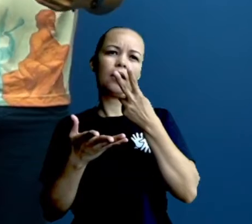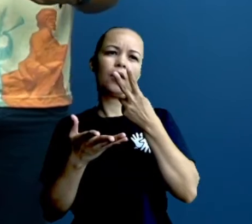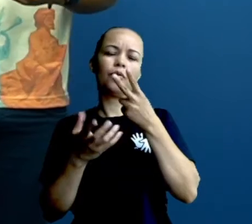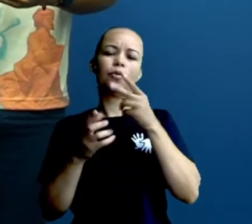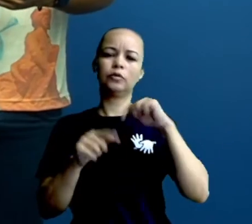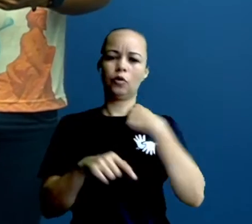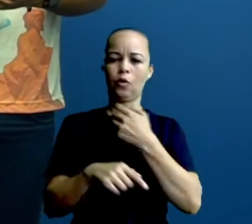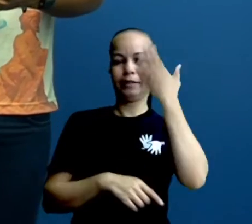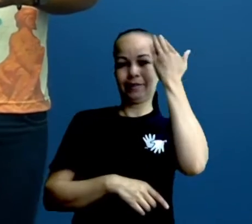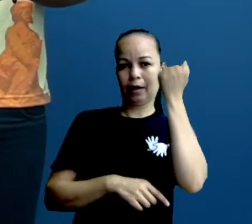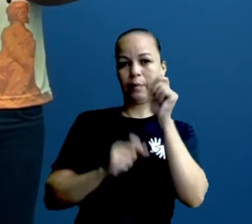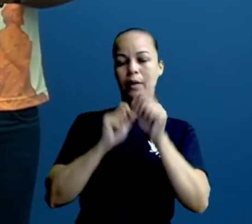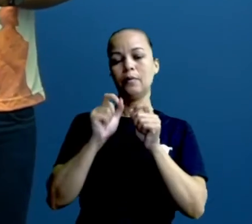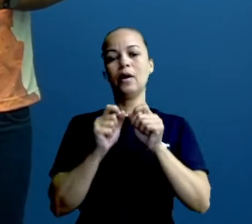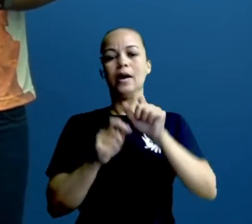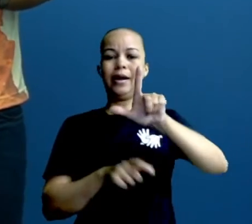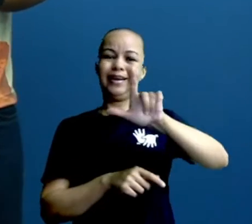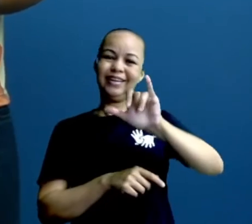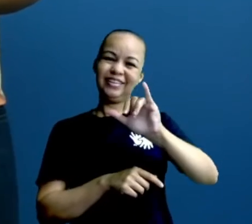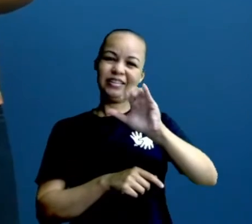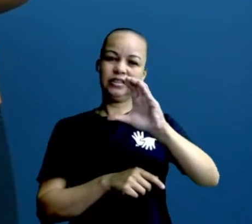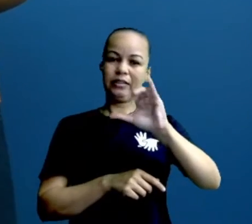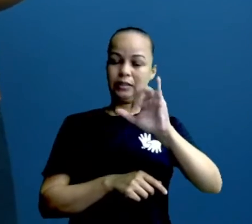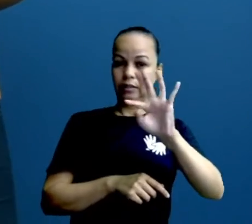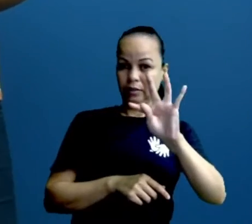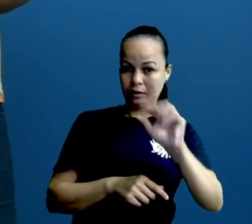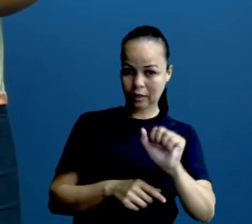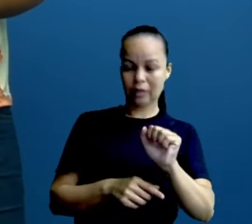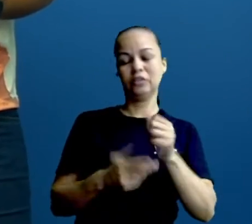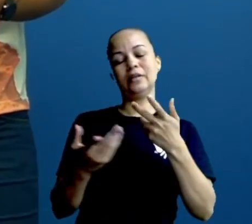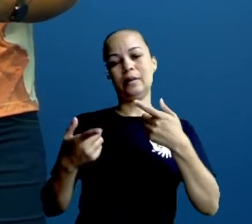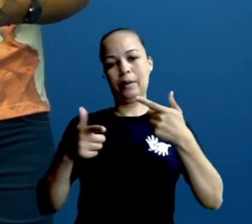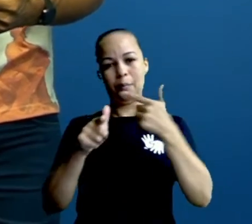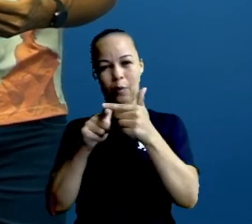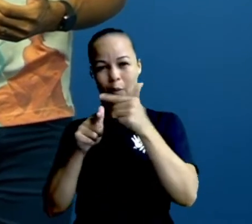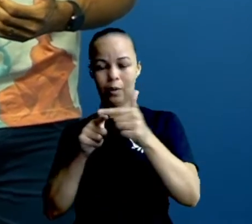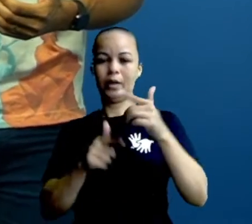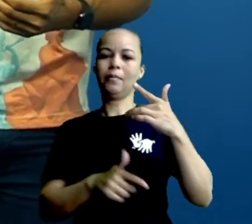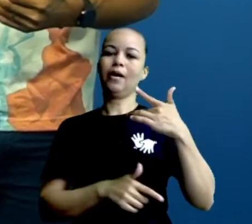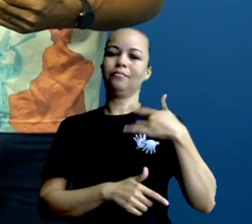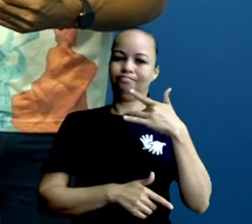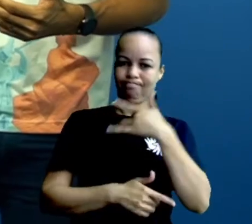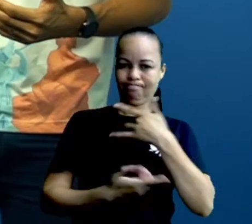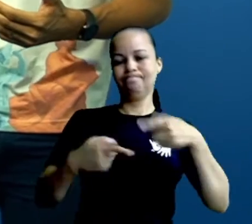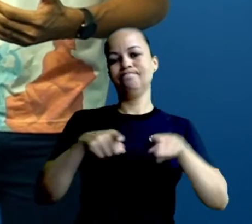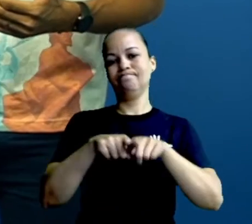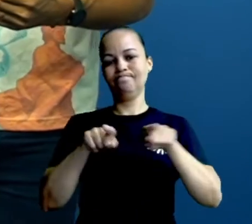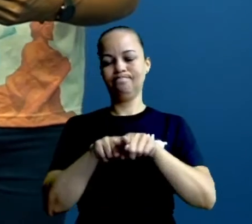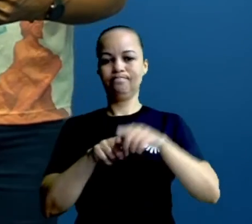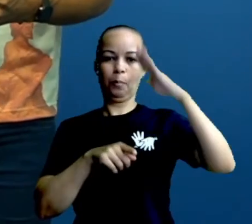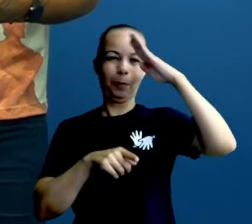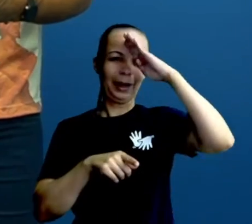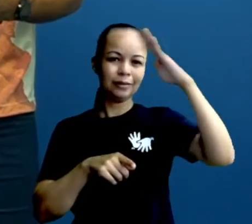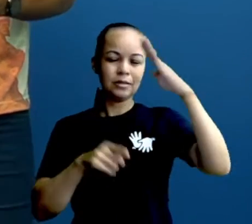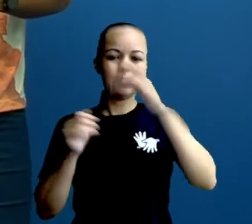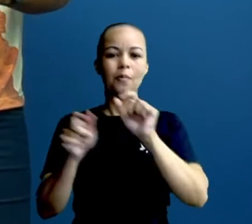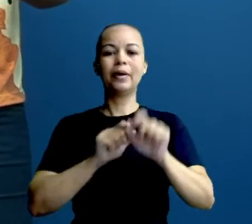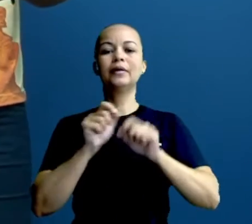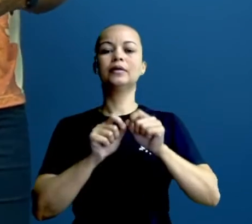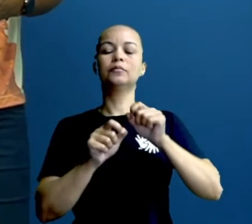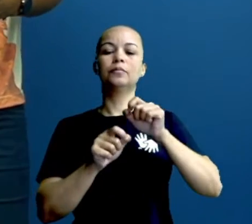sabemos, apesar de ser uma droga lícita, traz muitos danos à saúde, tá certo? Principalmente